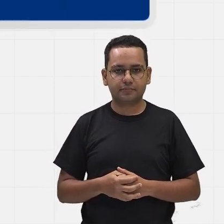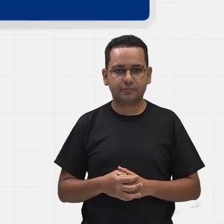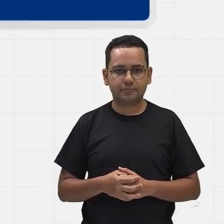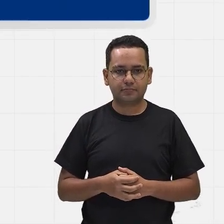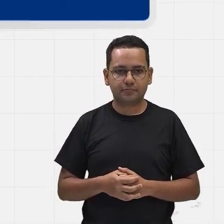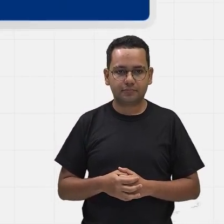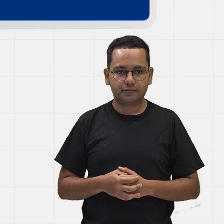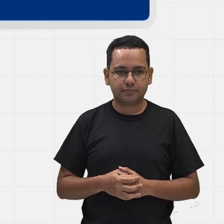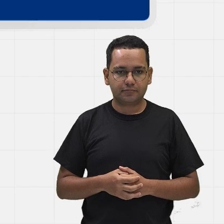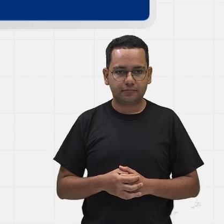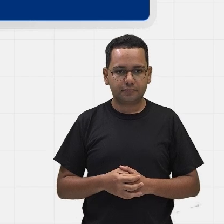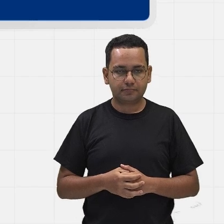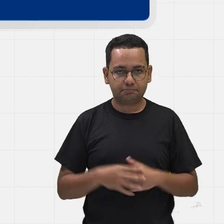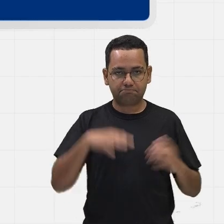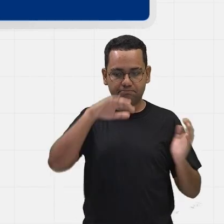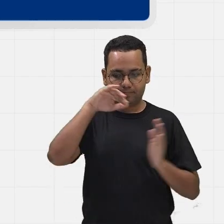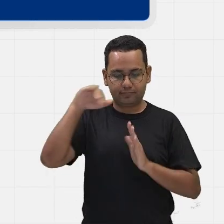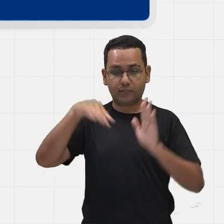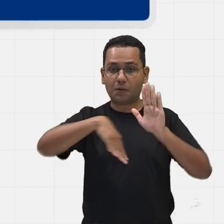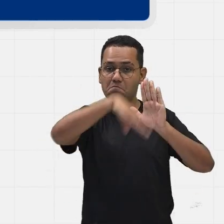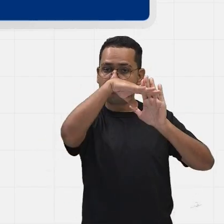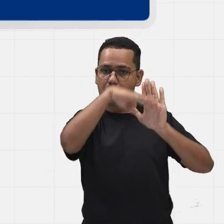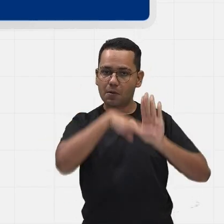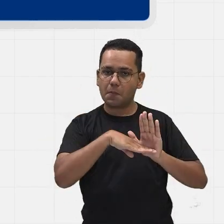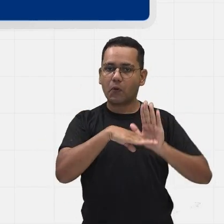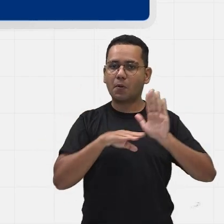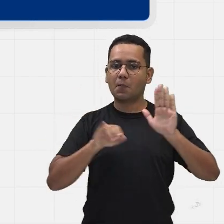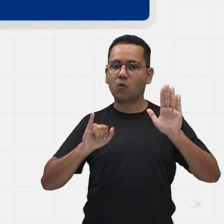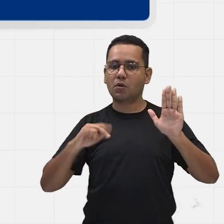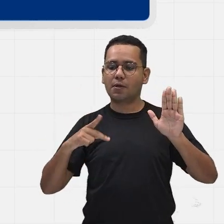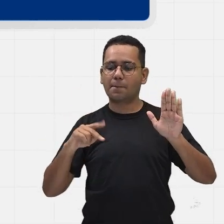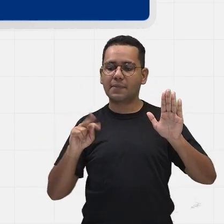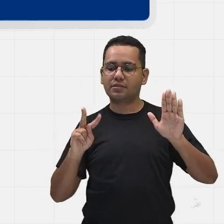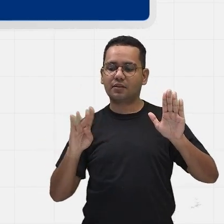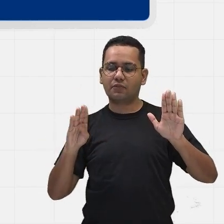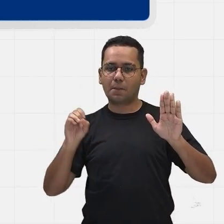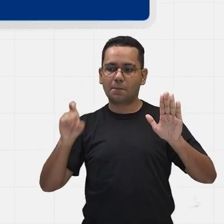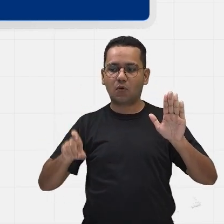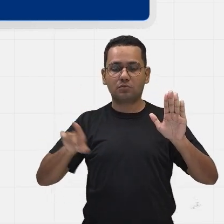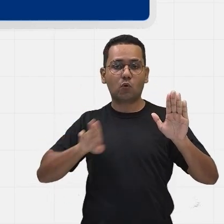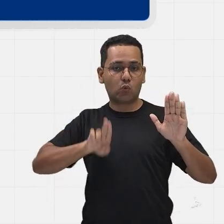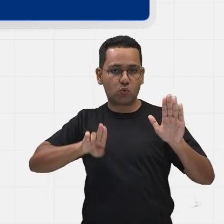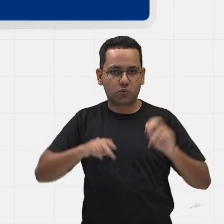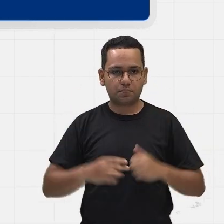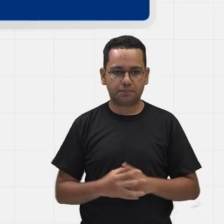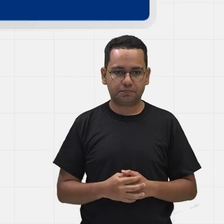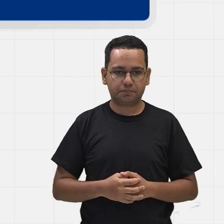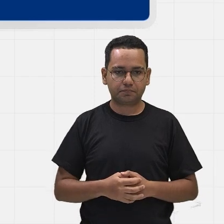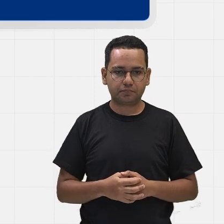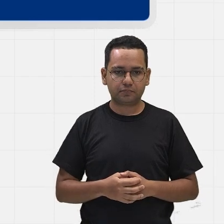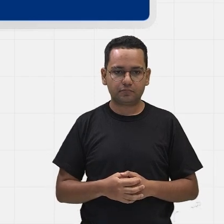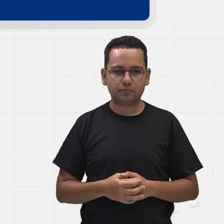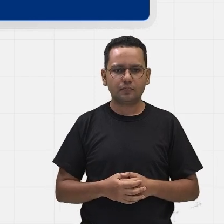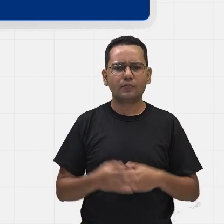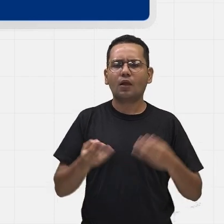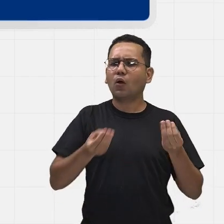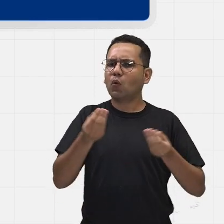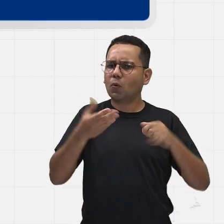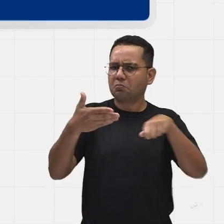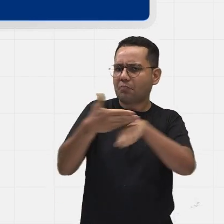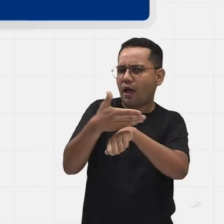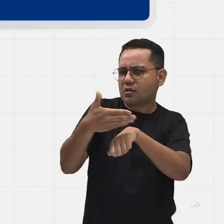Vamos lá. Uso do IPTV Box. Aqui nós vamos ver como acessar o IPTV